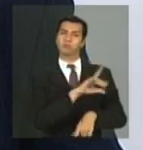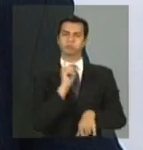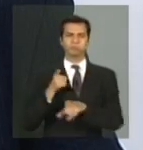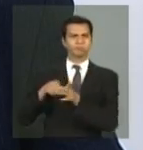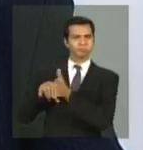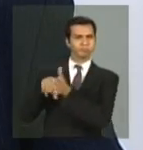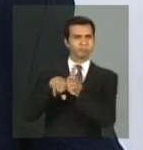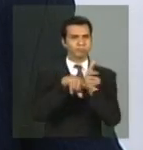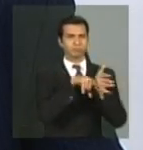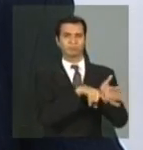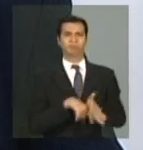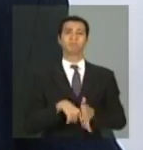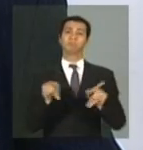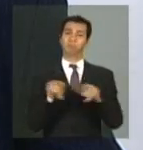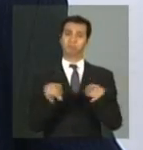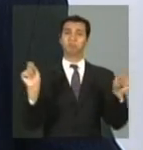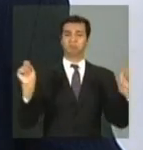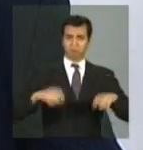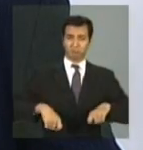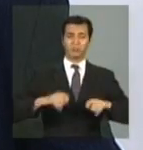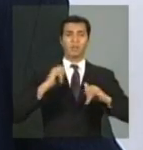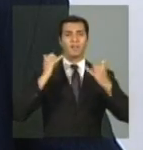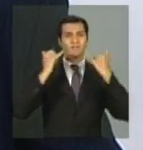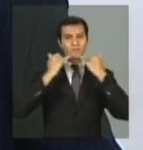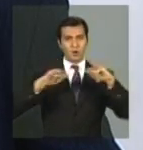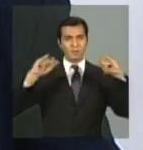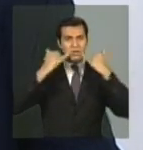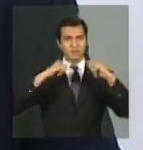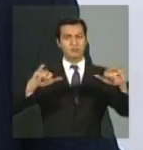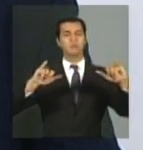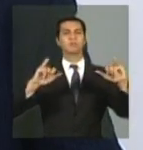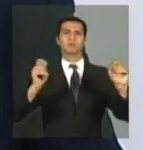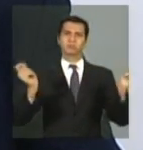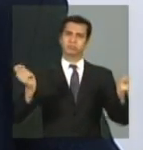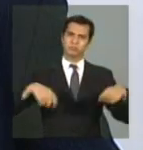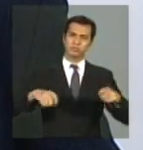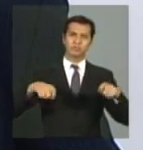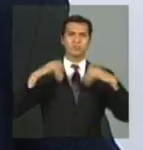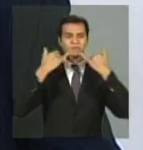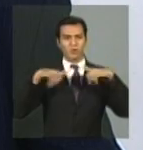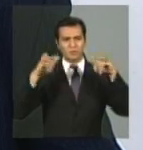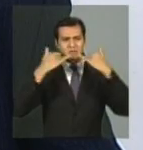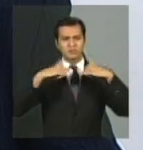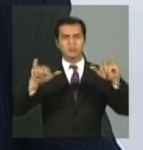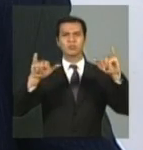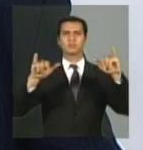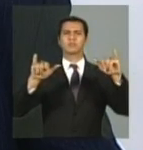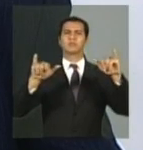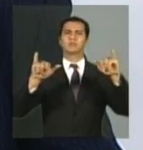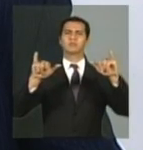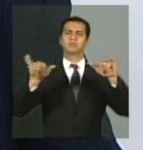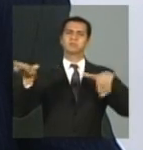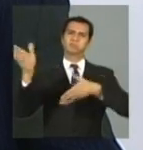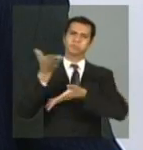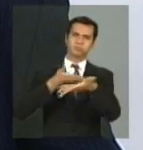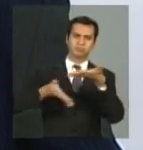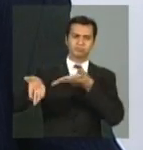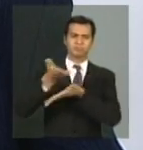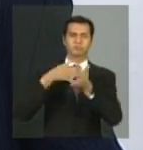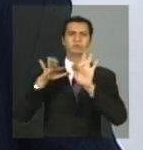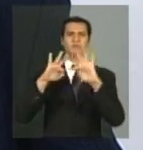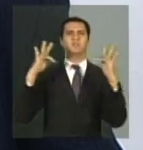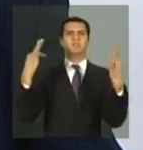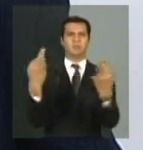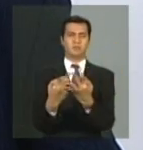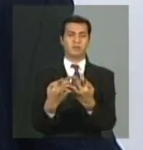pode trocar informações, o que é essencial, que você troque informações com as famílias que